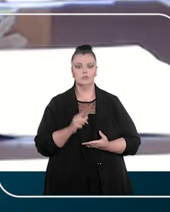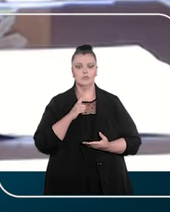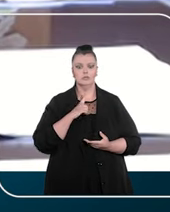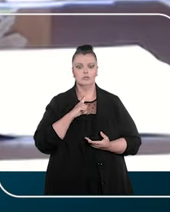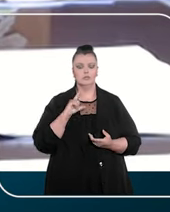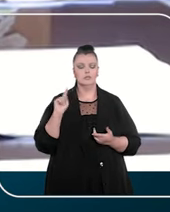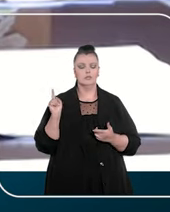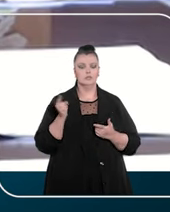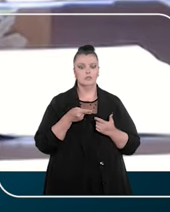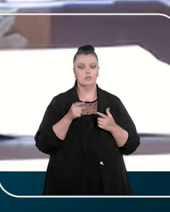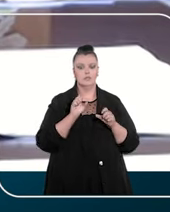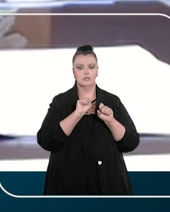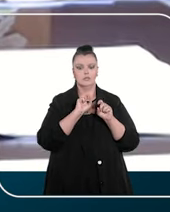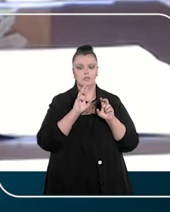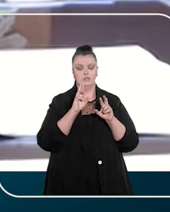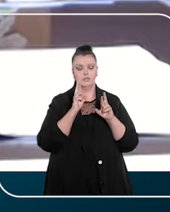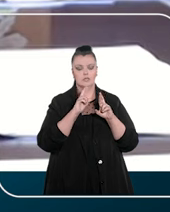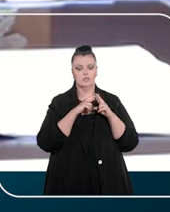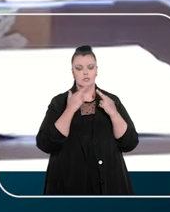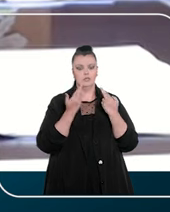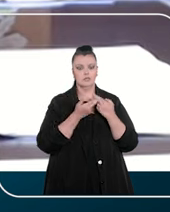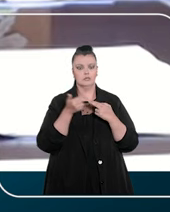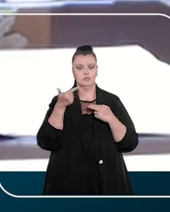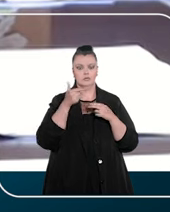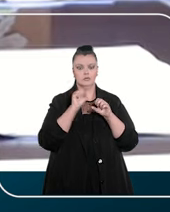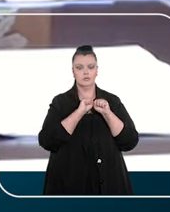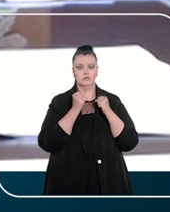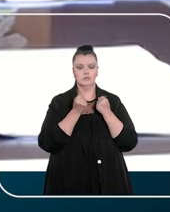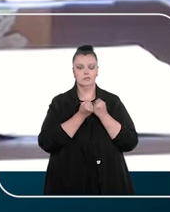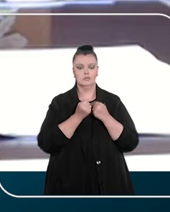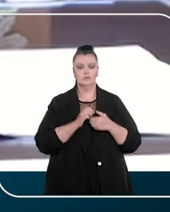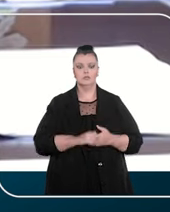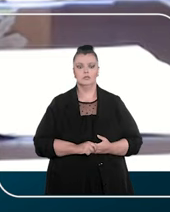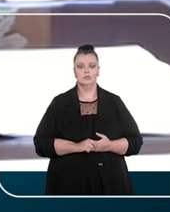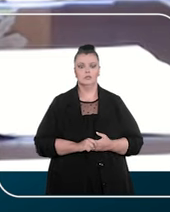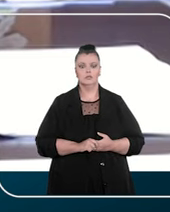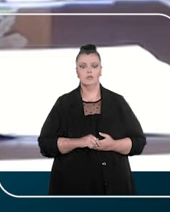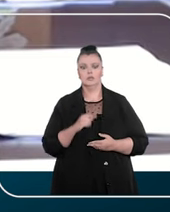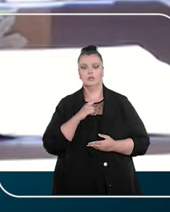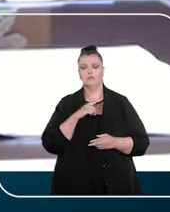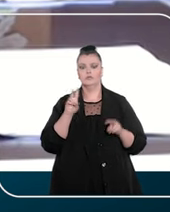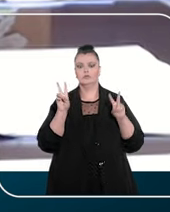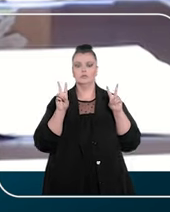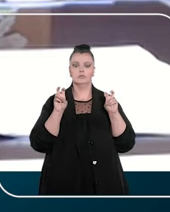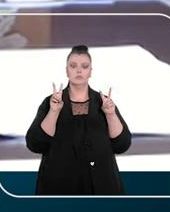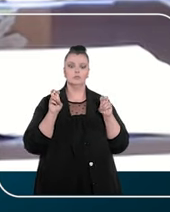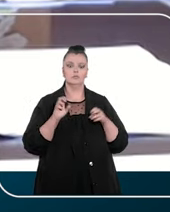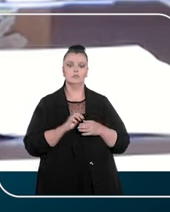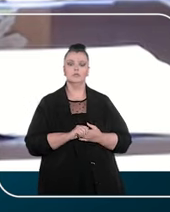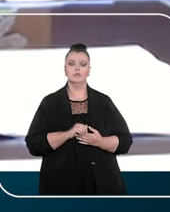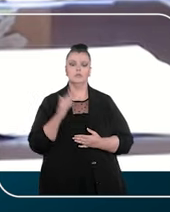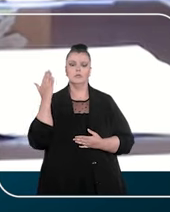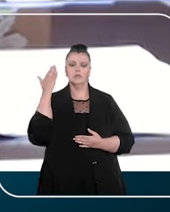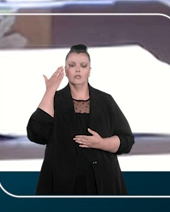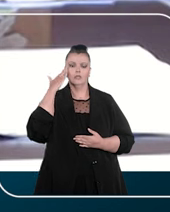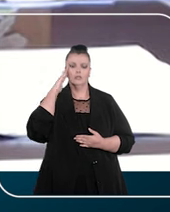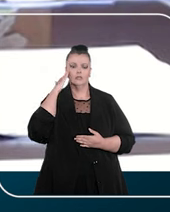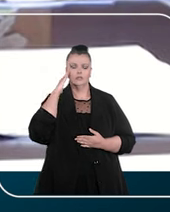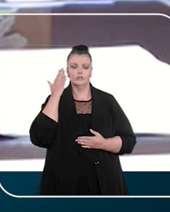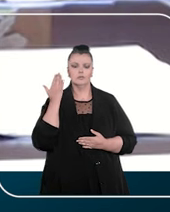sessão, e na segunda sessão, diante da relevância do tema, se entendeu que seria melhor